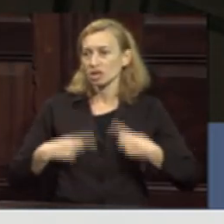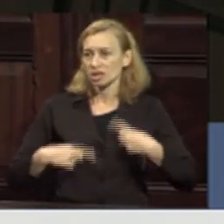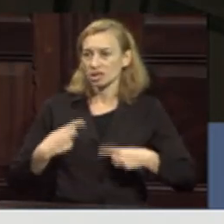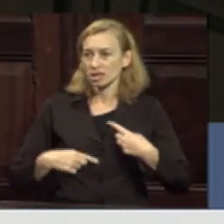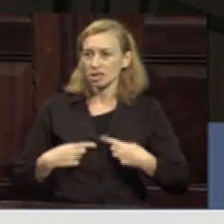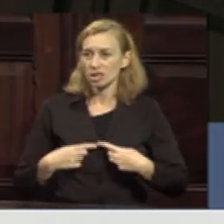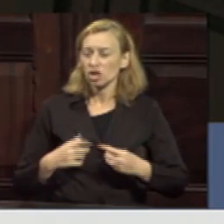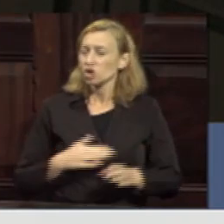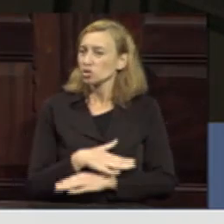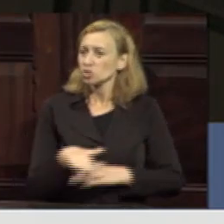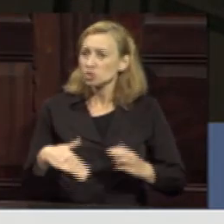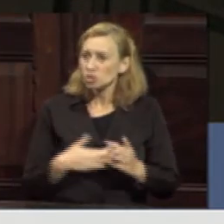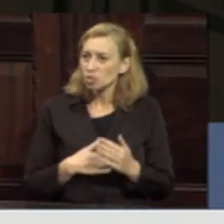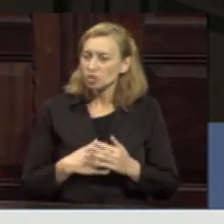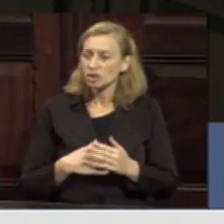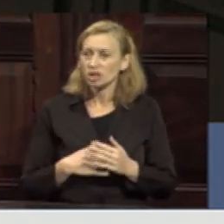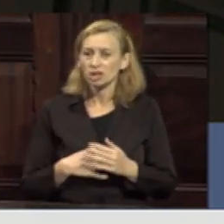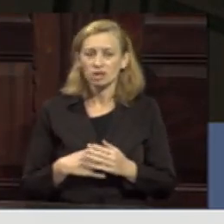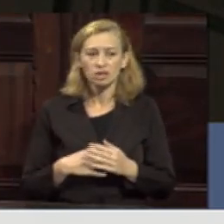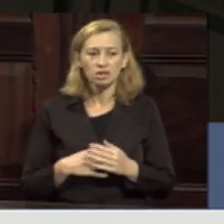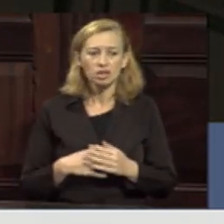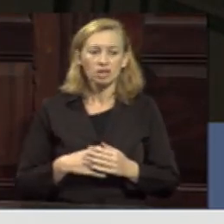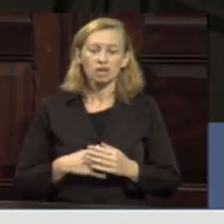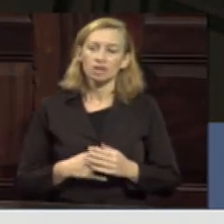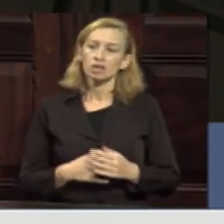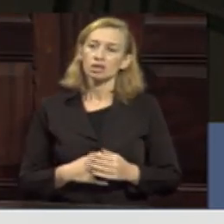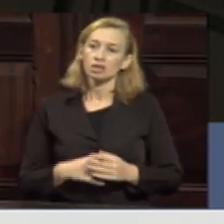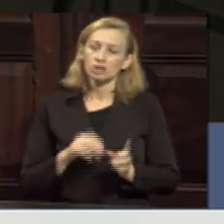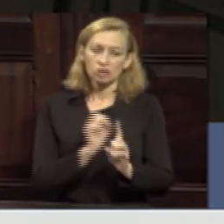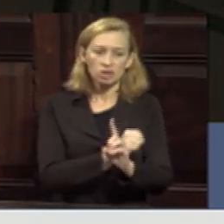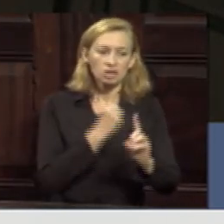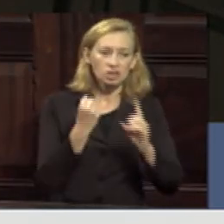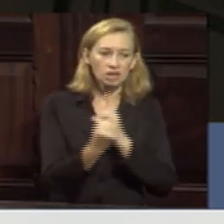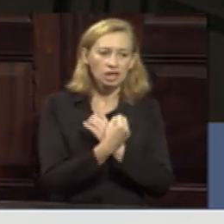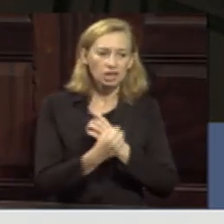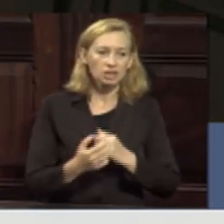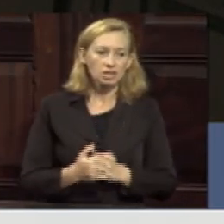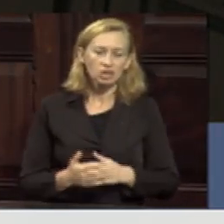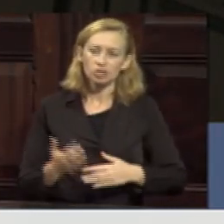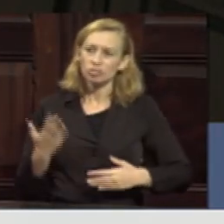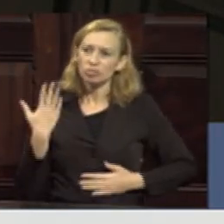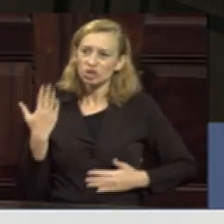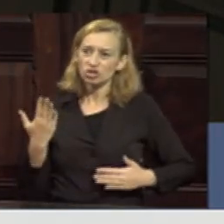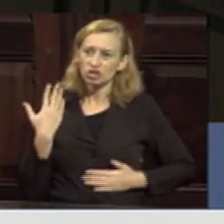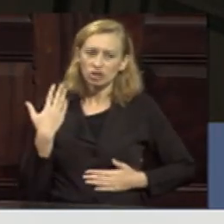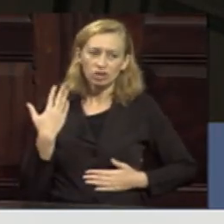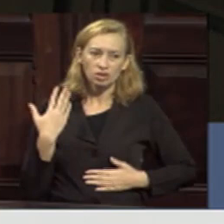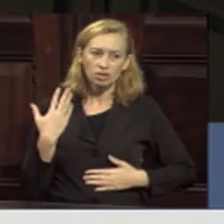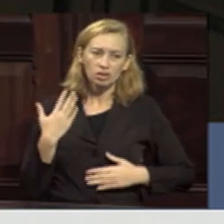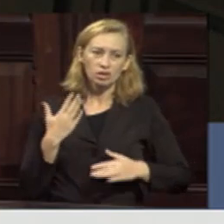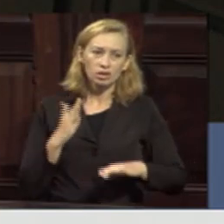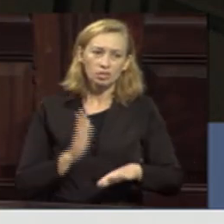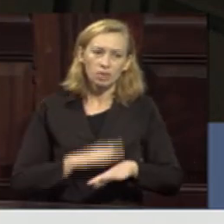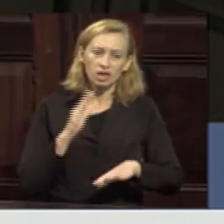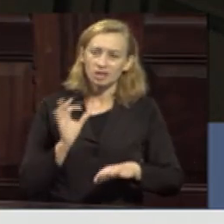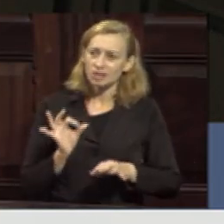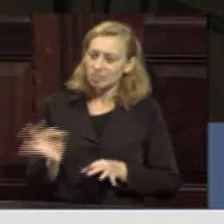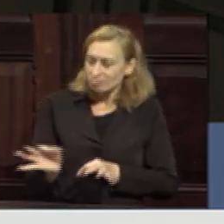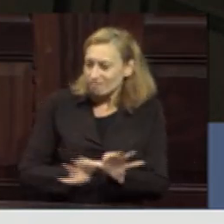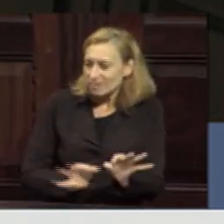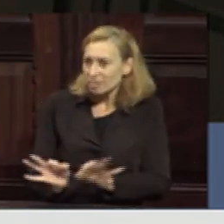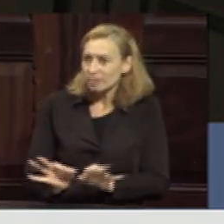toda a sociedade do Estado do Rio de Janeiro. O crime organizado, cada vez mais organizado.